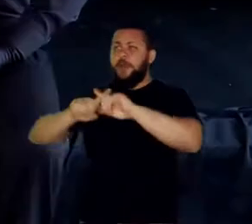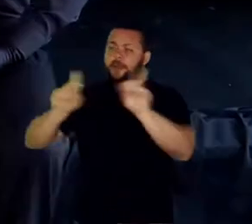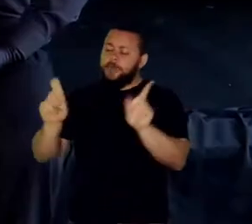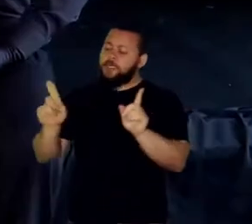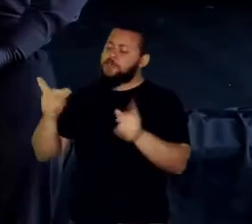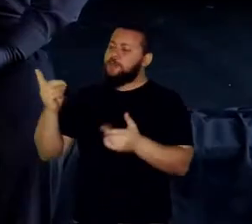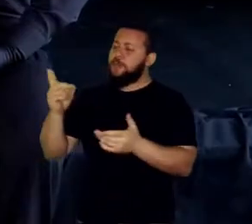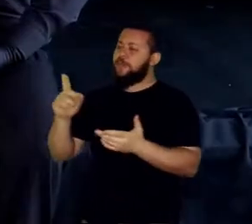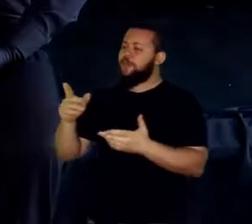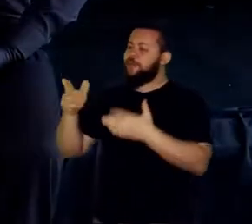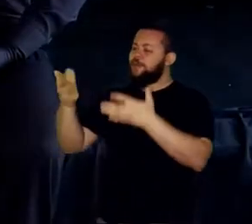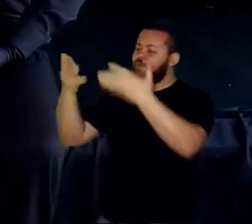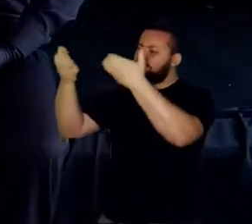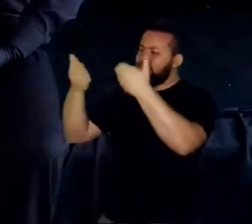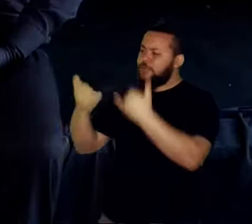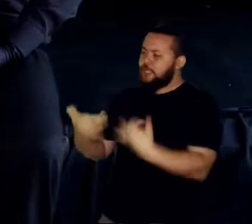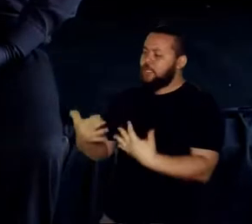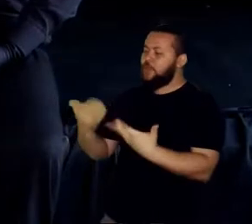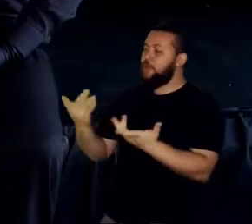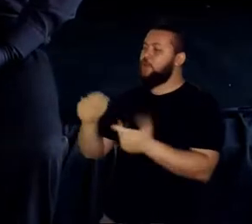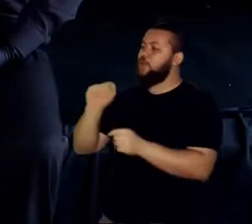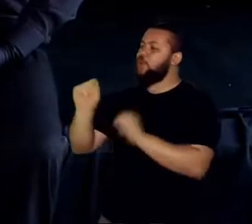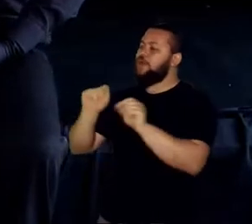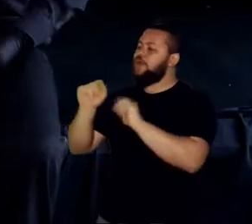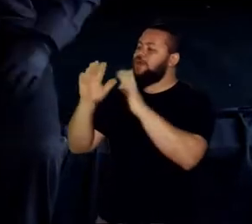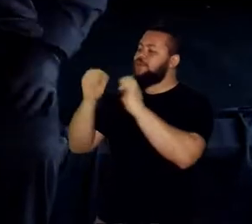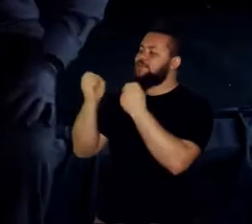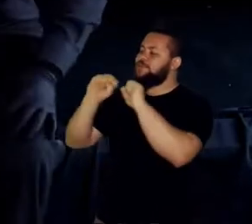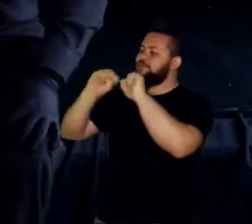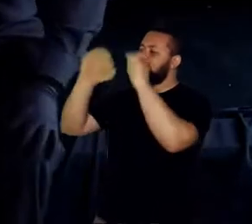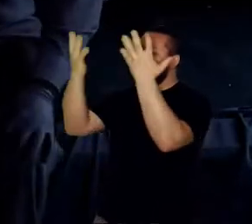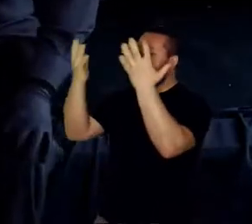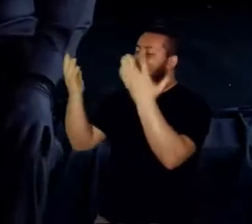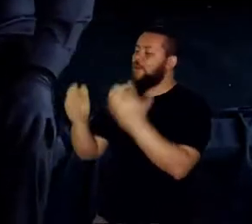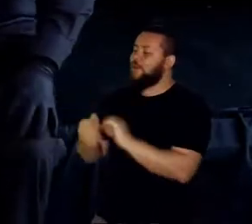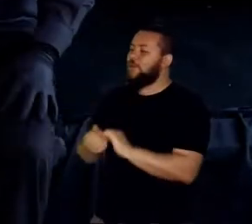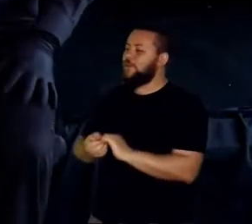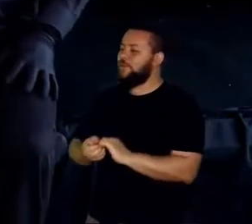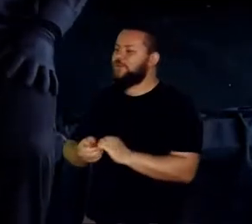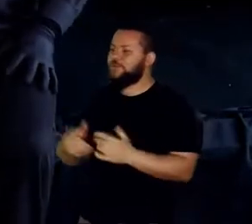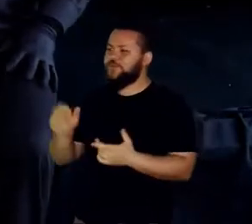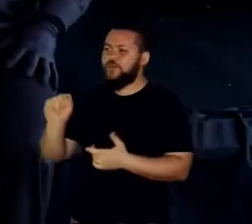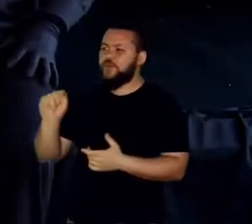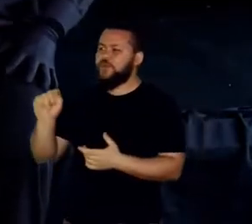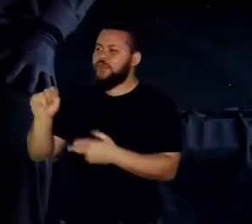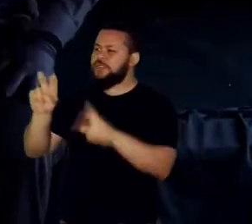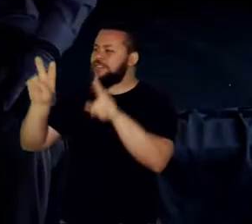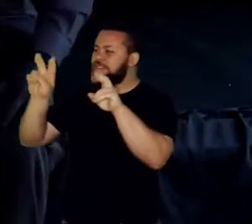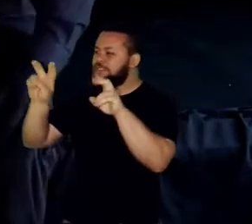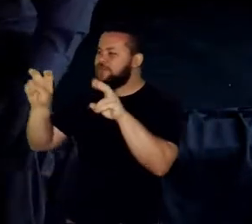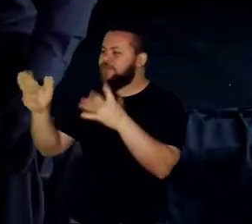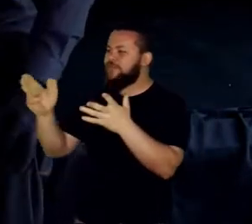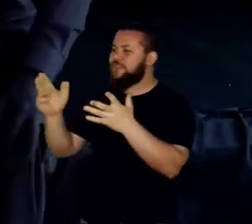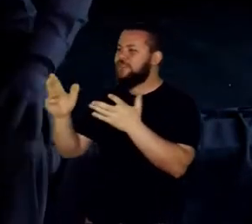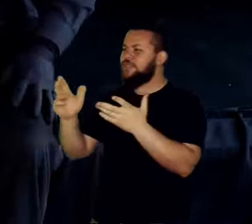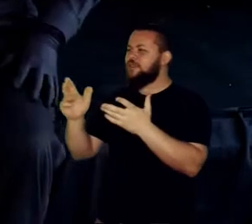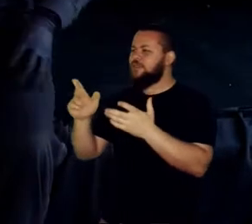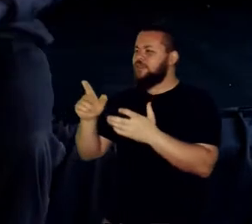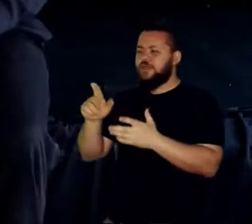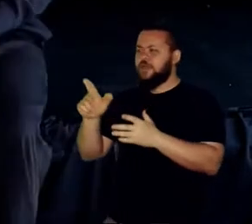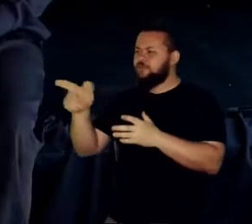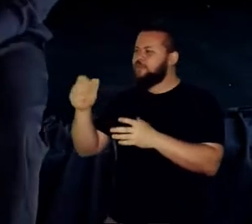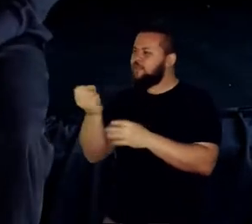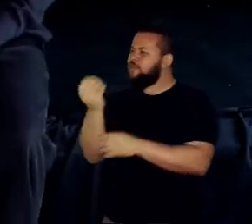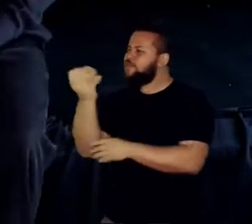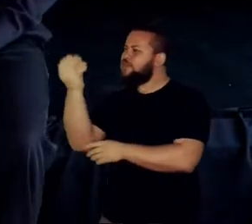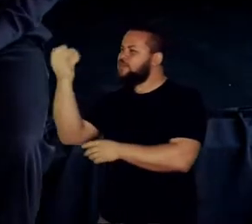me fale desse espetáculo. É um espetáculo que você viajou agora, isso, né? Levou